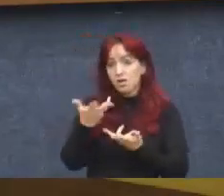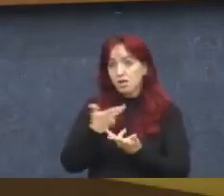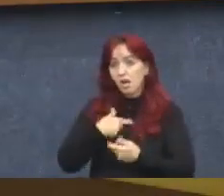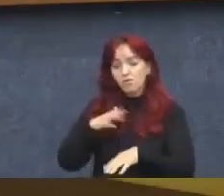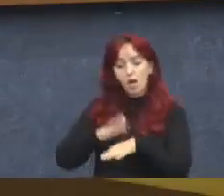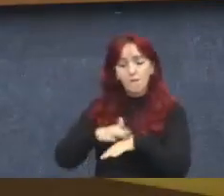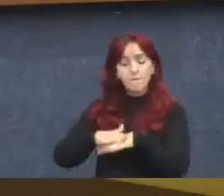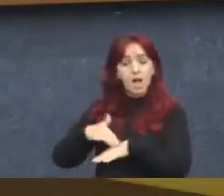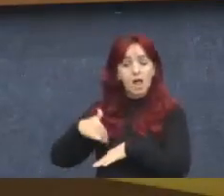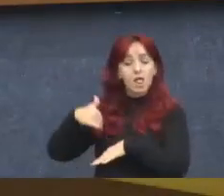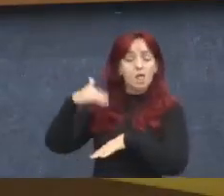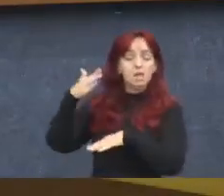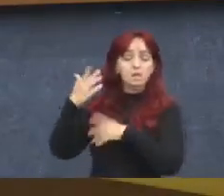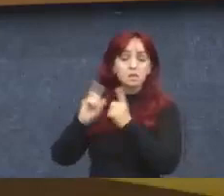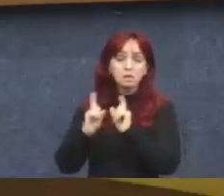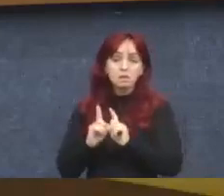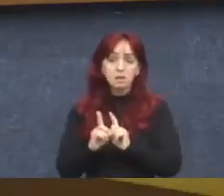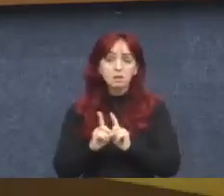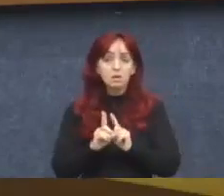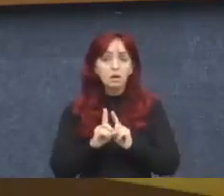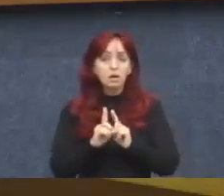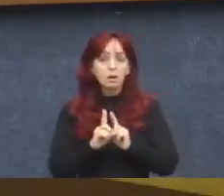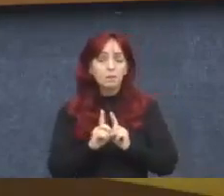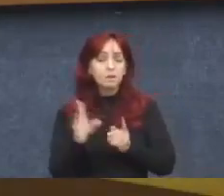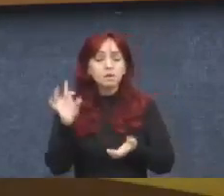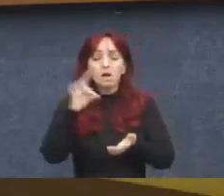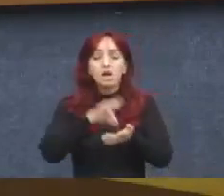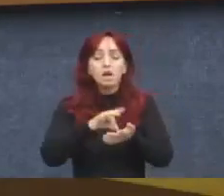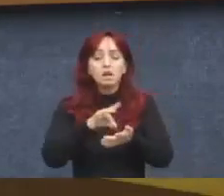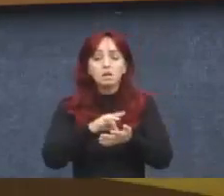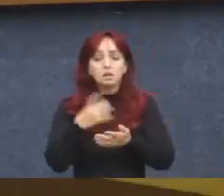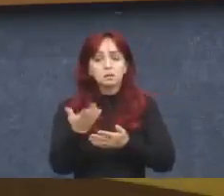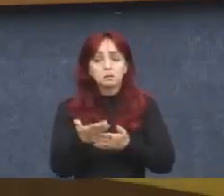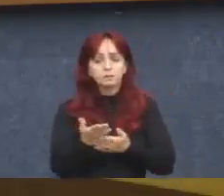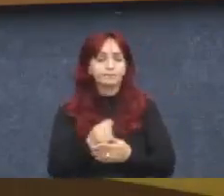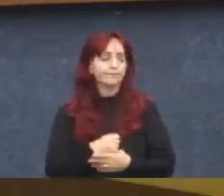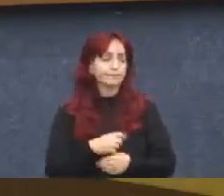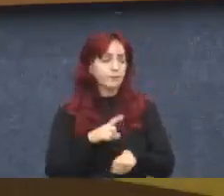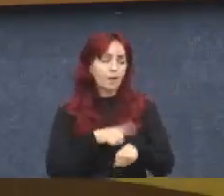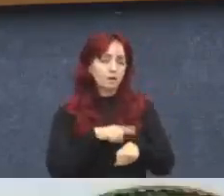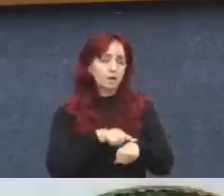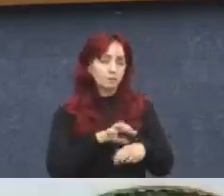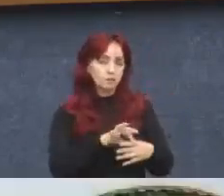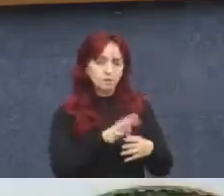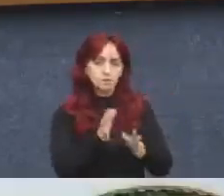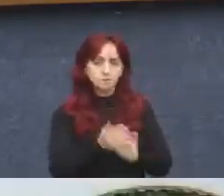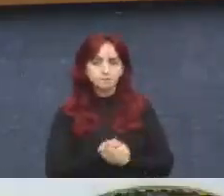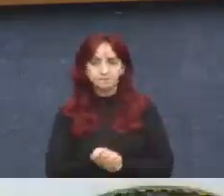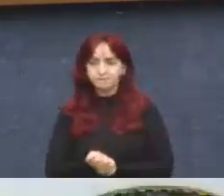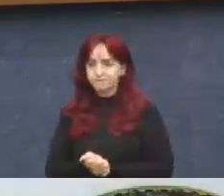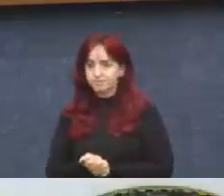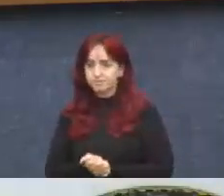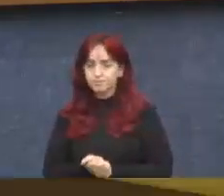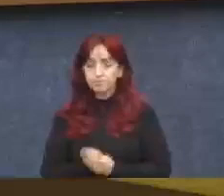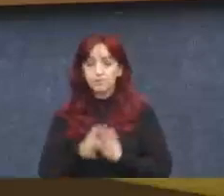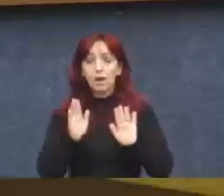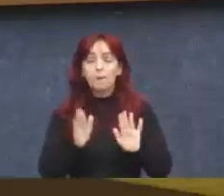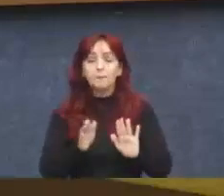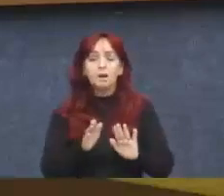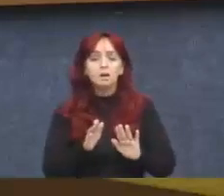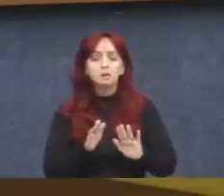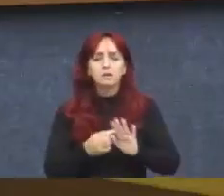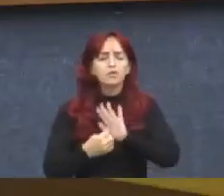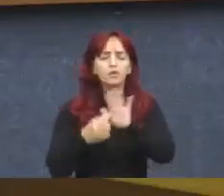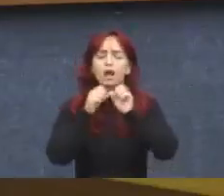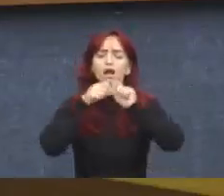mais real que o rei, mais realista que o rei. Já é tempo de liderança do Partido dos Trabalhadores. Deferido. Só para deixar